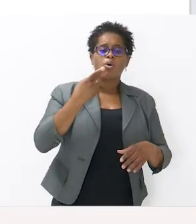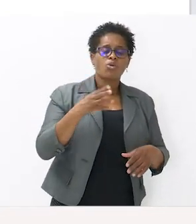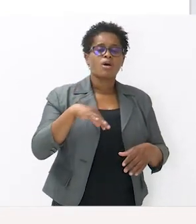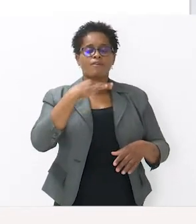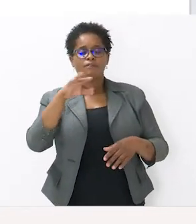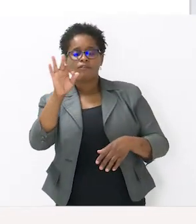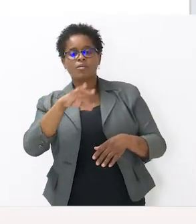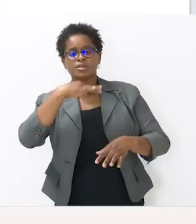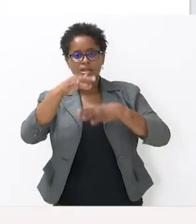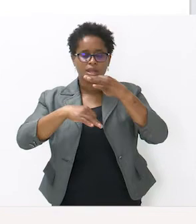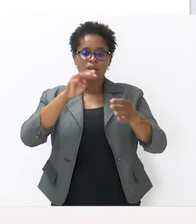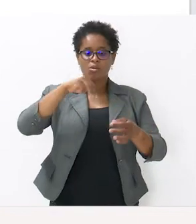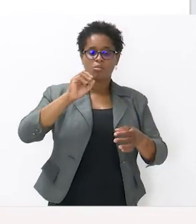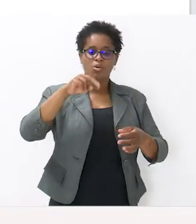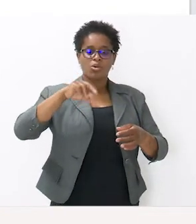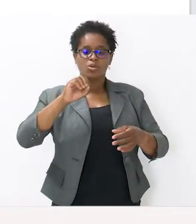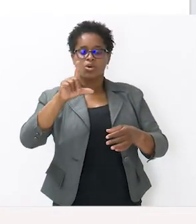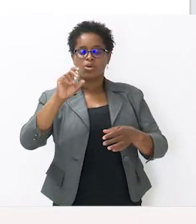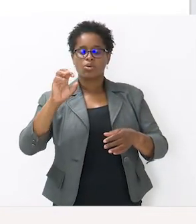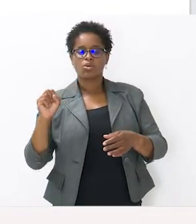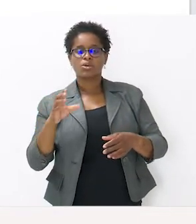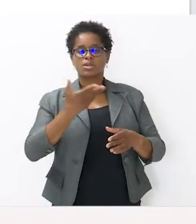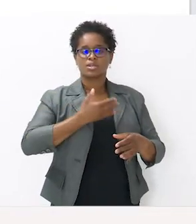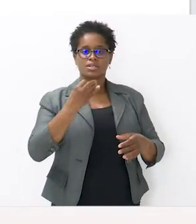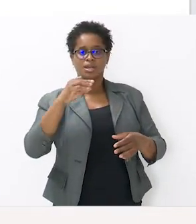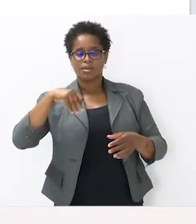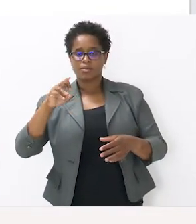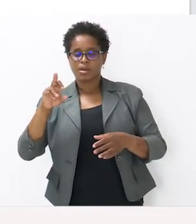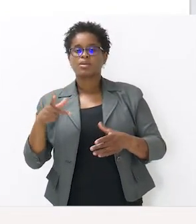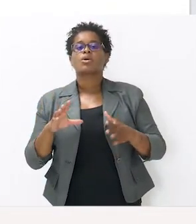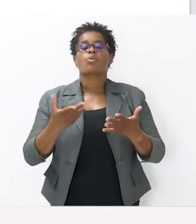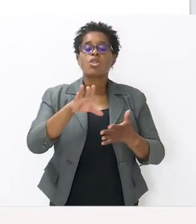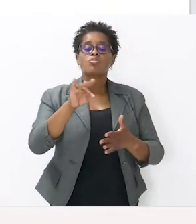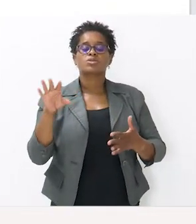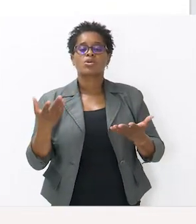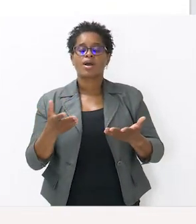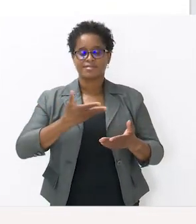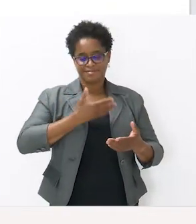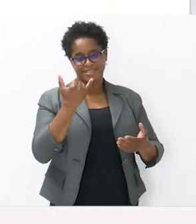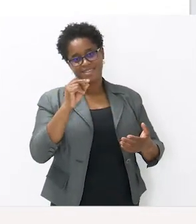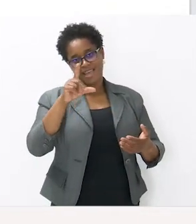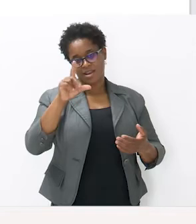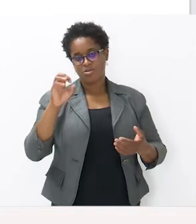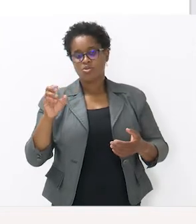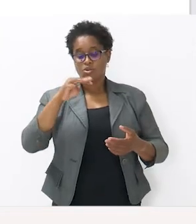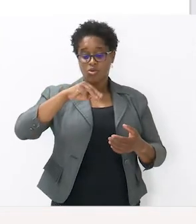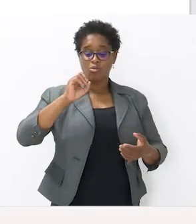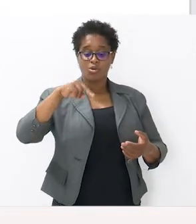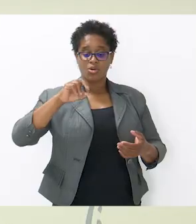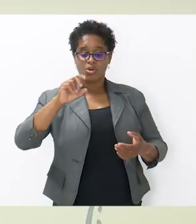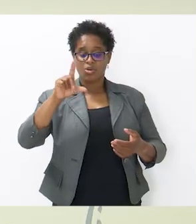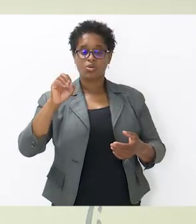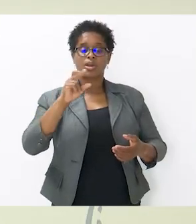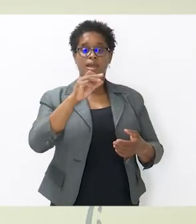diálogo, monólogo e a parte. Qual é a opção? Muito bem, diálogo, monólogo e a